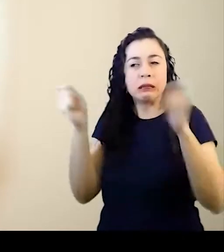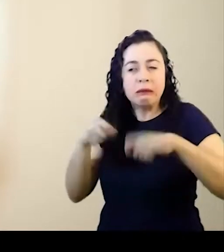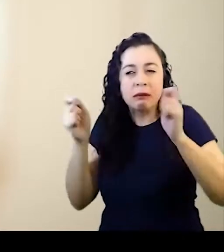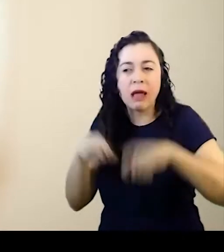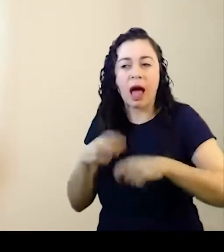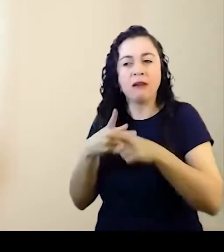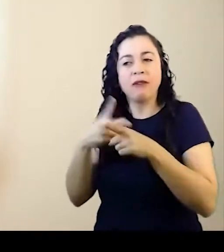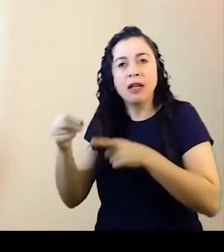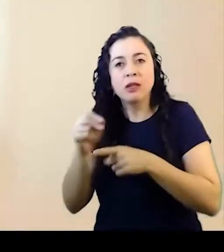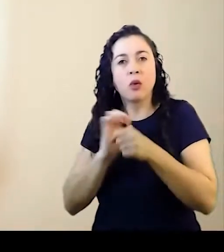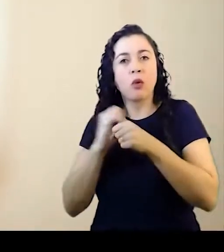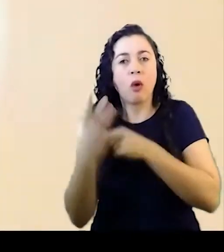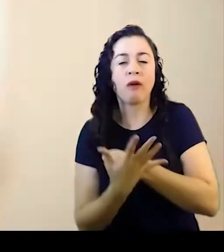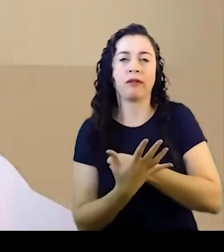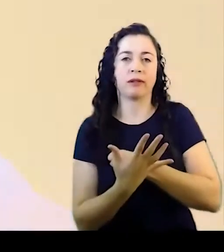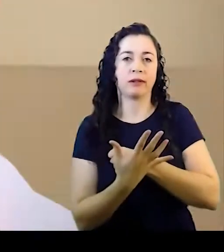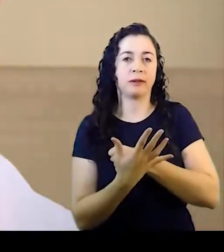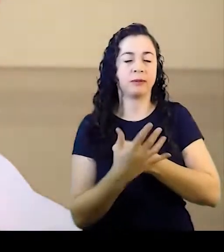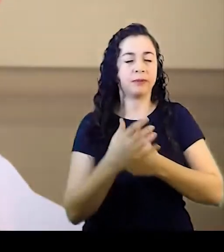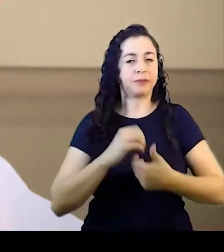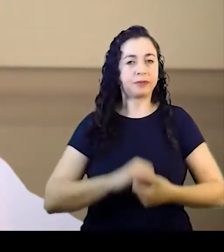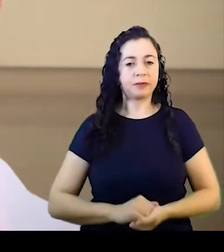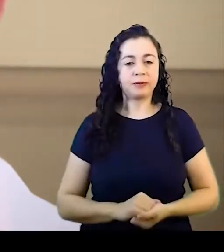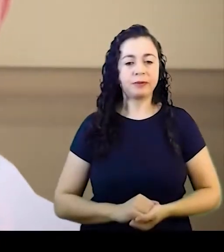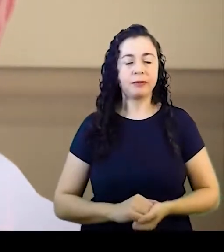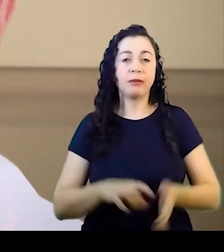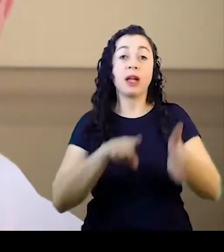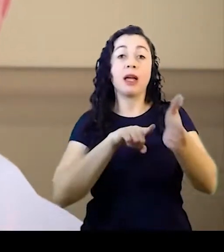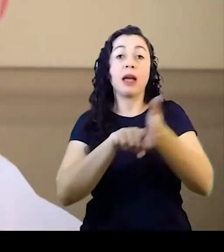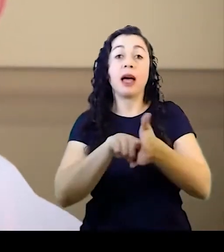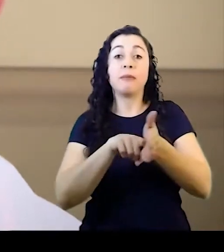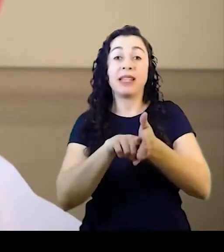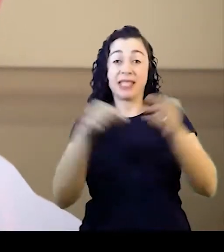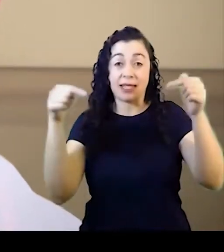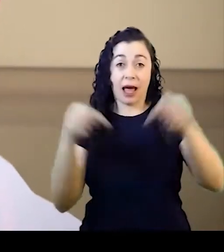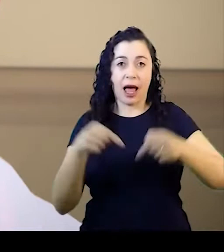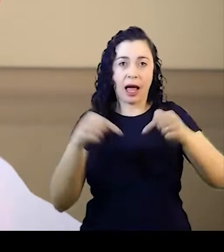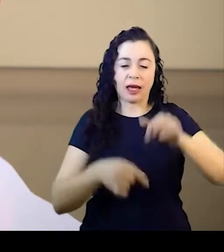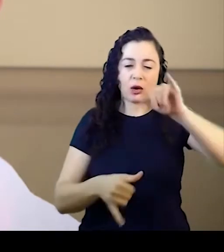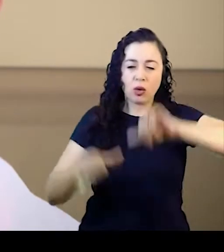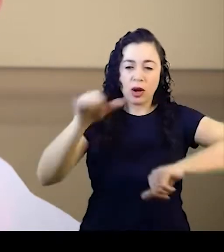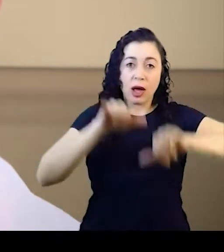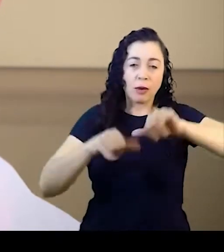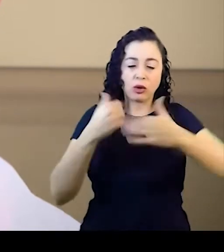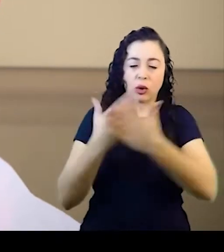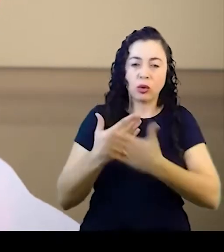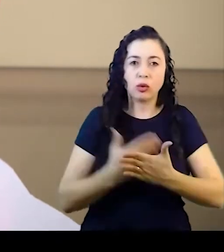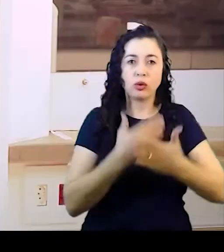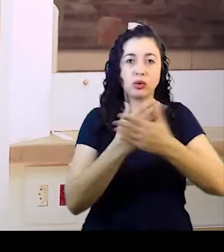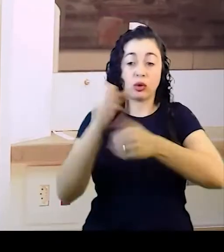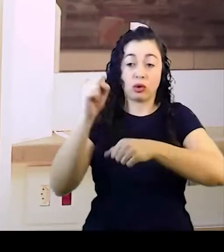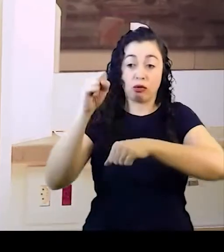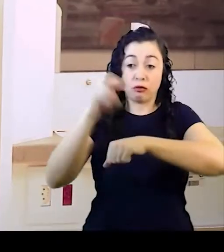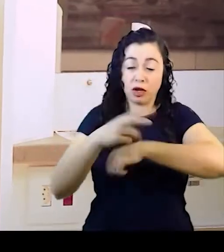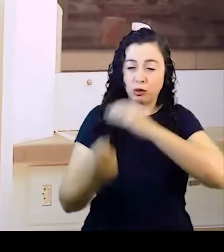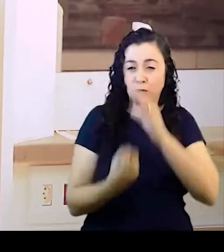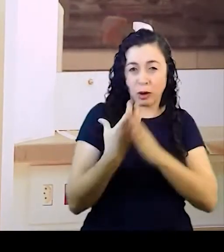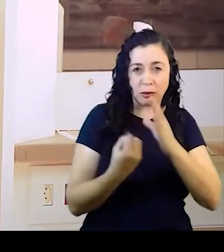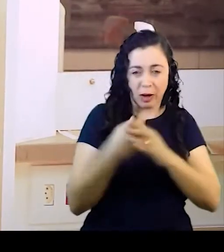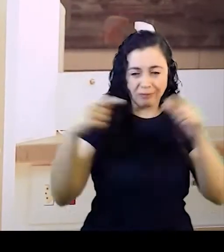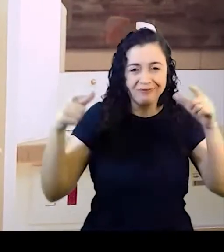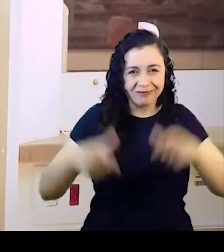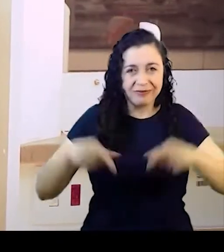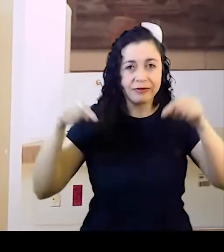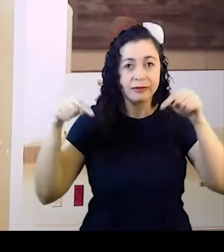desses medicamentos contra a Covid-19. A pesquisa conduzida aqui no Laboratório de Estudos de Vírus Emergentes, ela